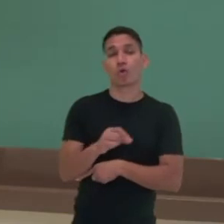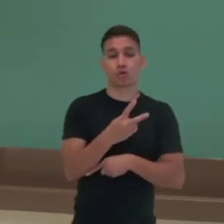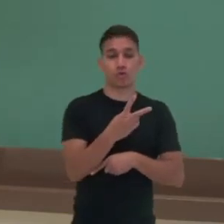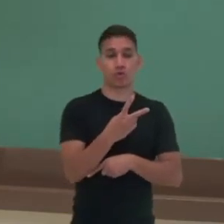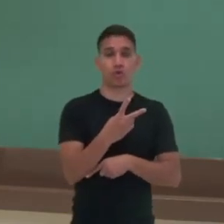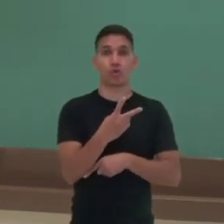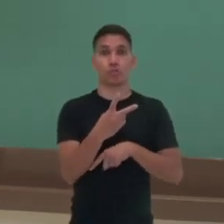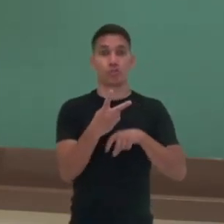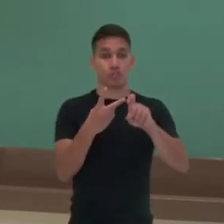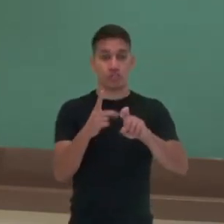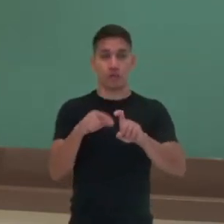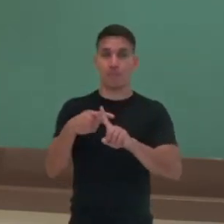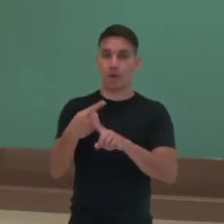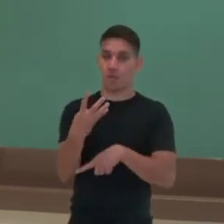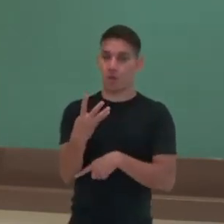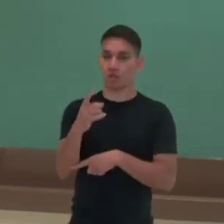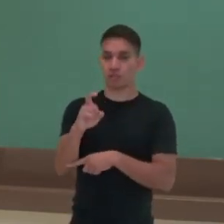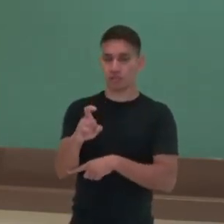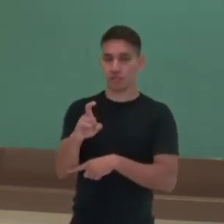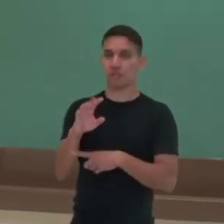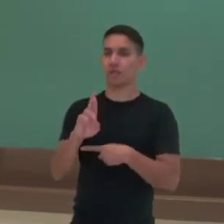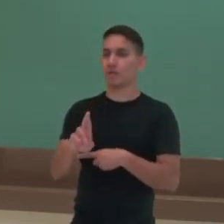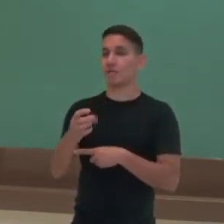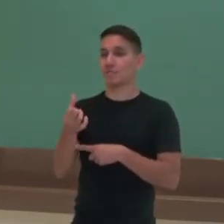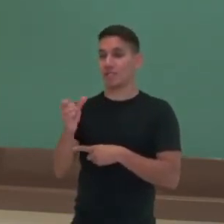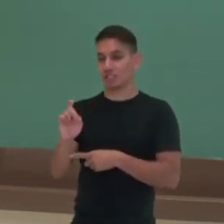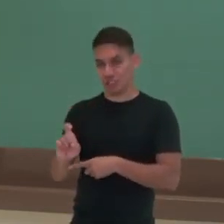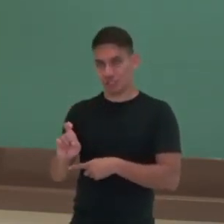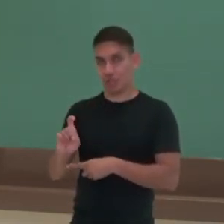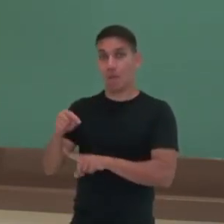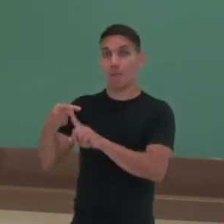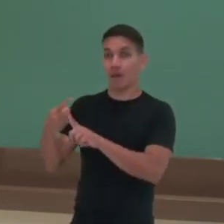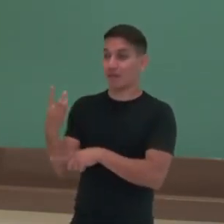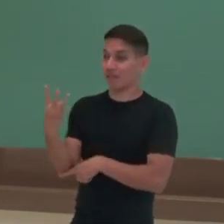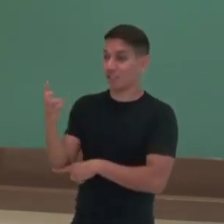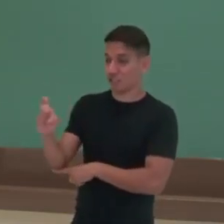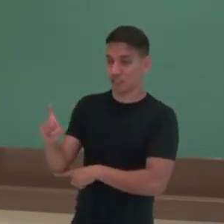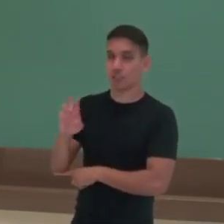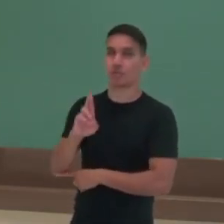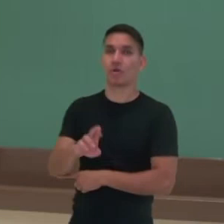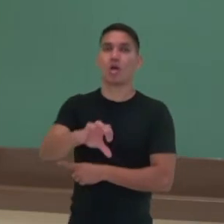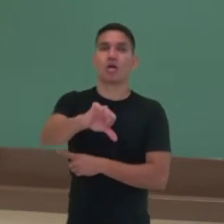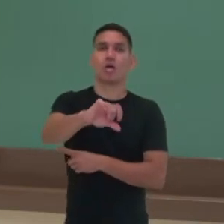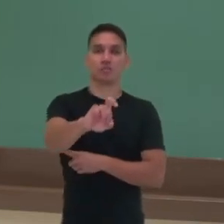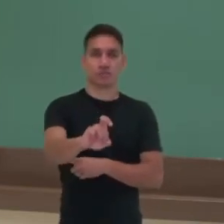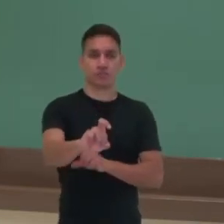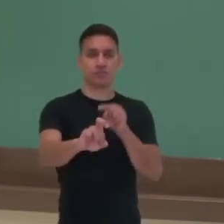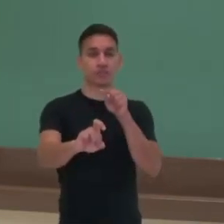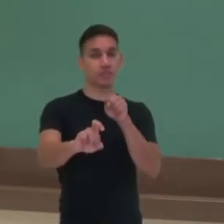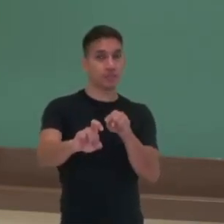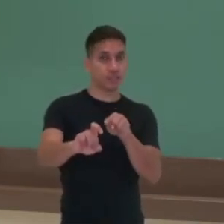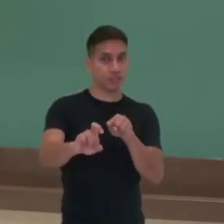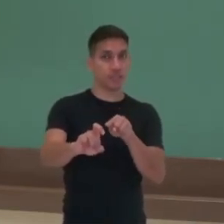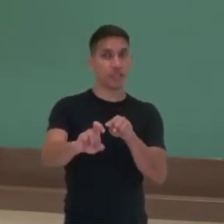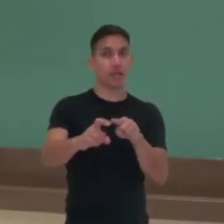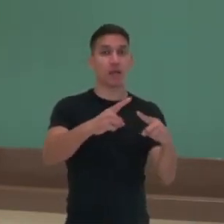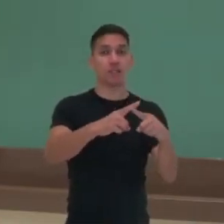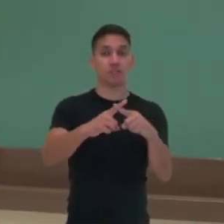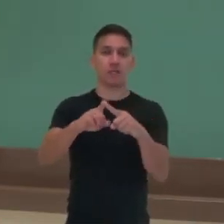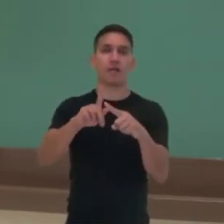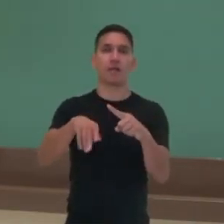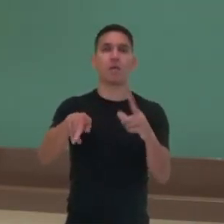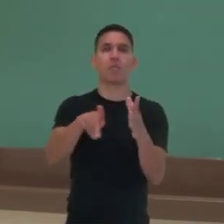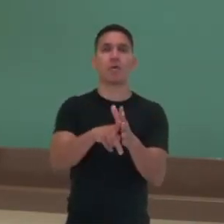mais 4x, 6x, 6x mais 3x, 9x. Esse 9 que está multiplicando, ele